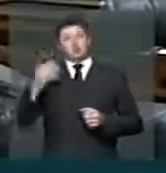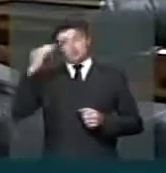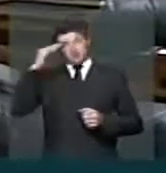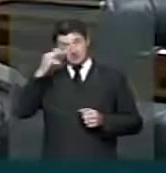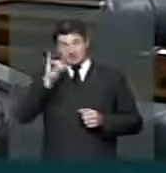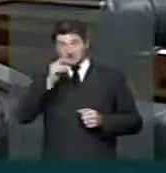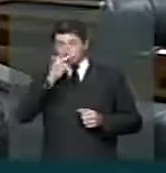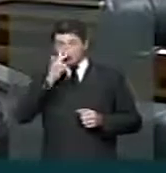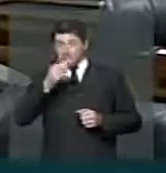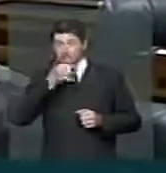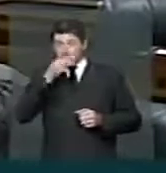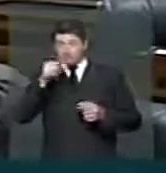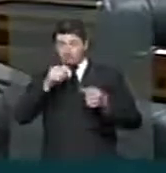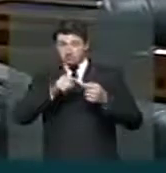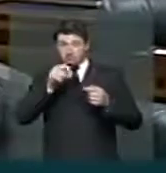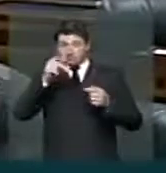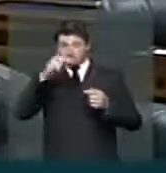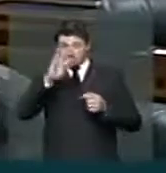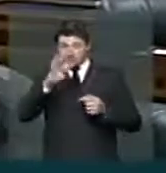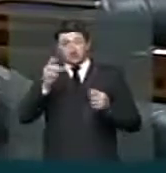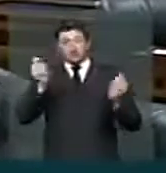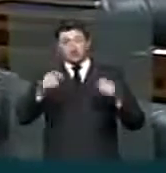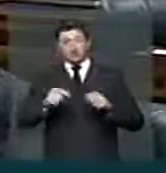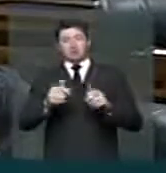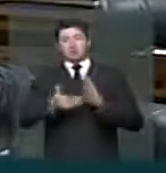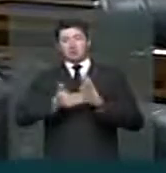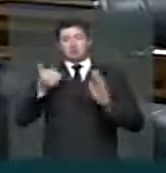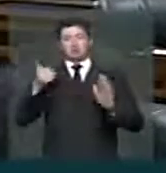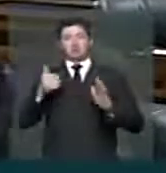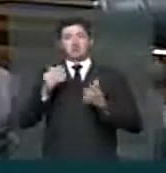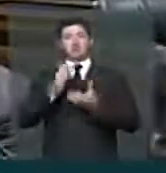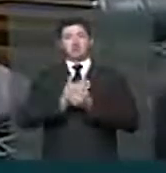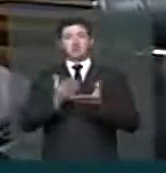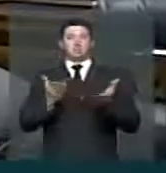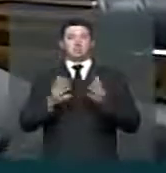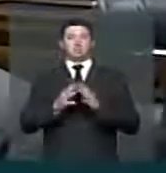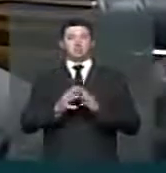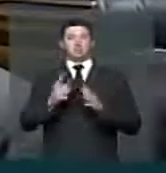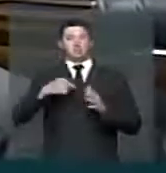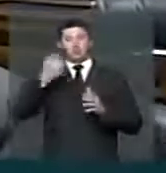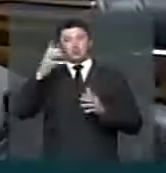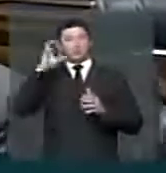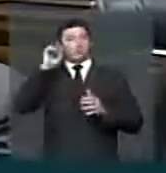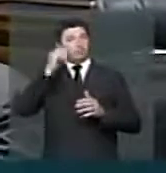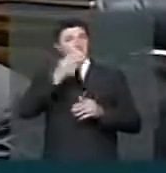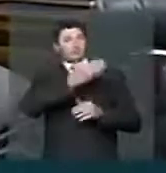da posição do PT, nós temos condição de retirar esse requerimento. Mas nós gostaríamos de